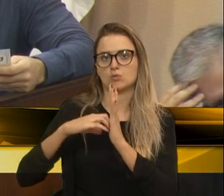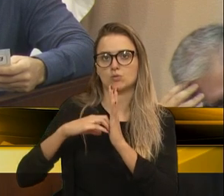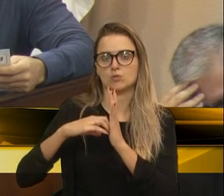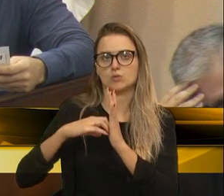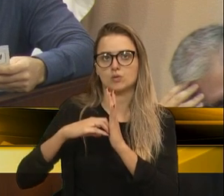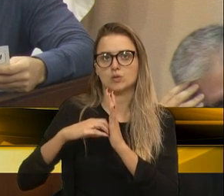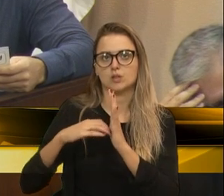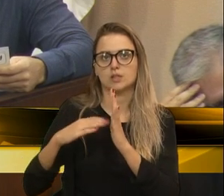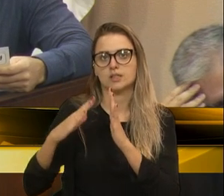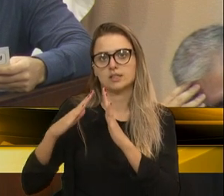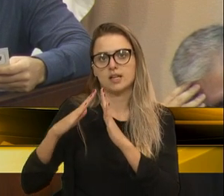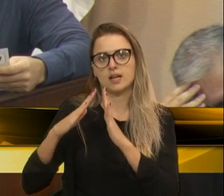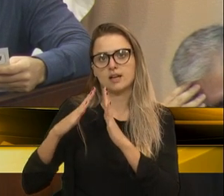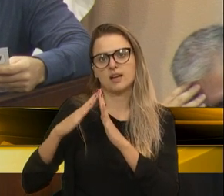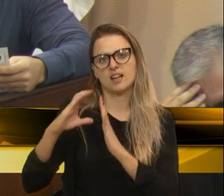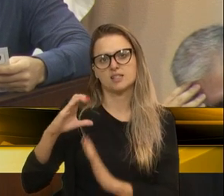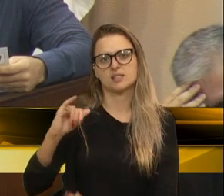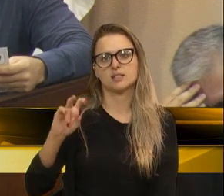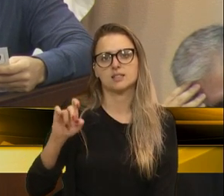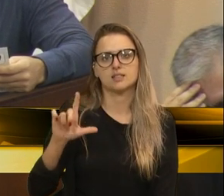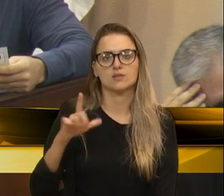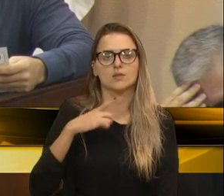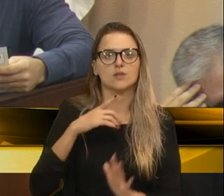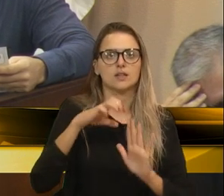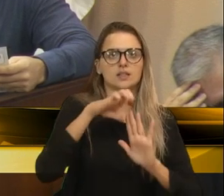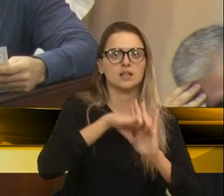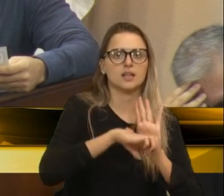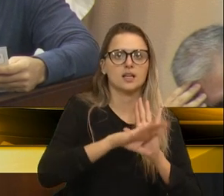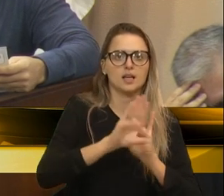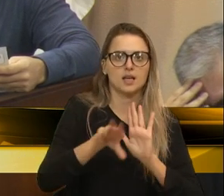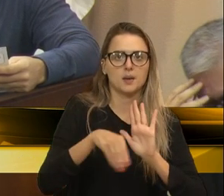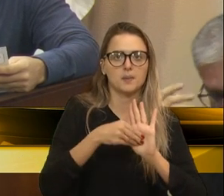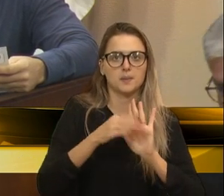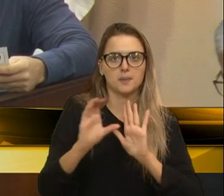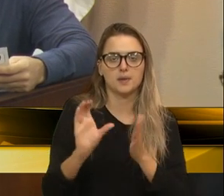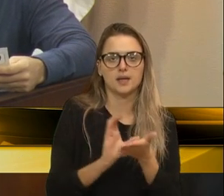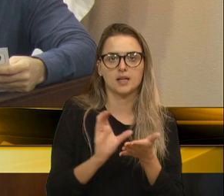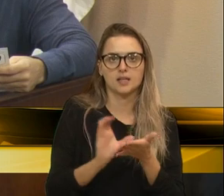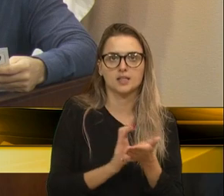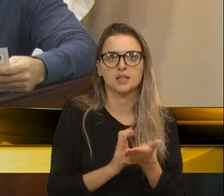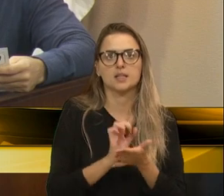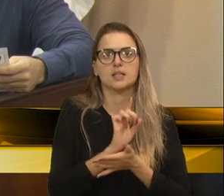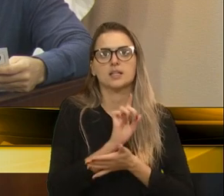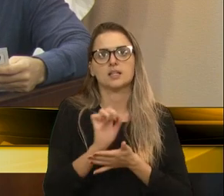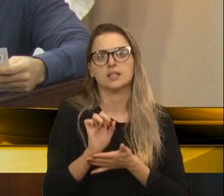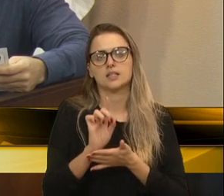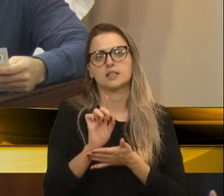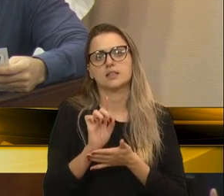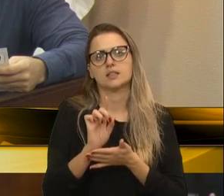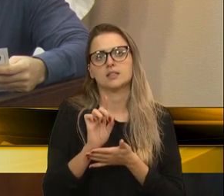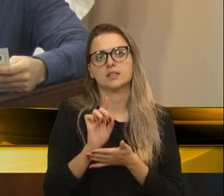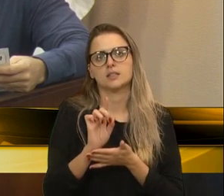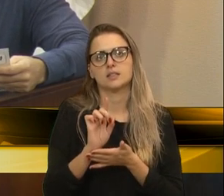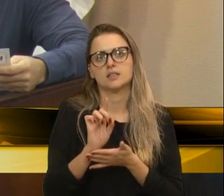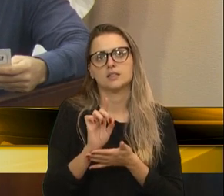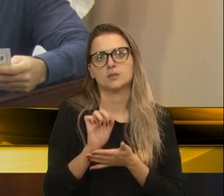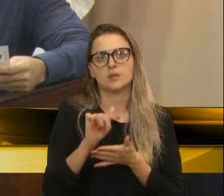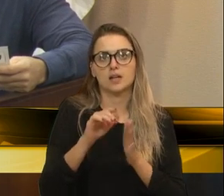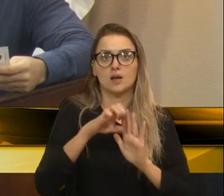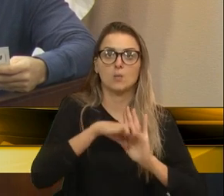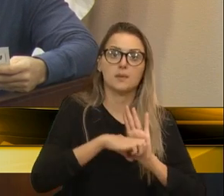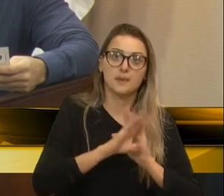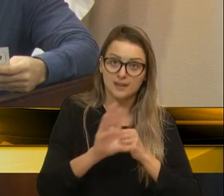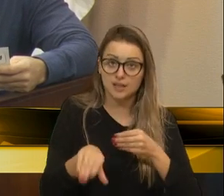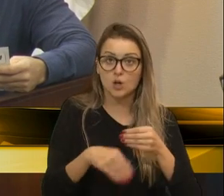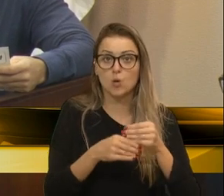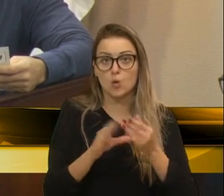dias abrirá espaço para as emendas parlamentares que não são impositivas. É uma emenda